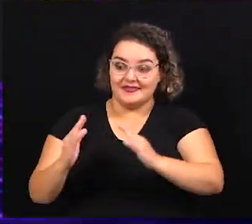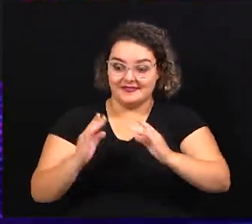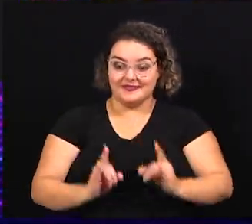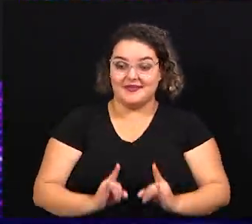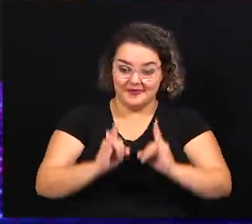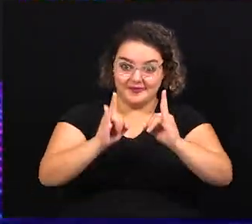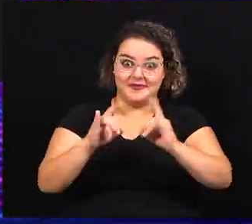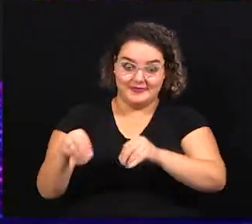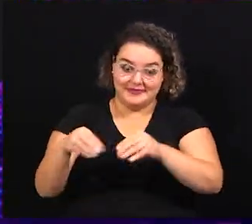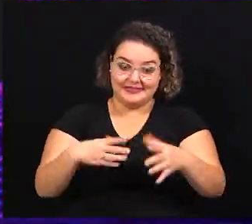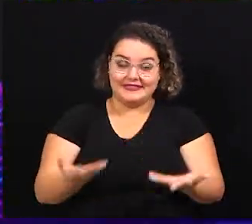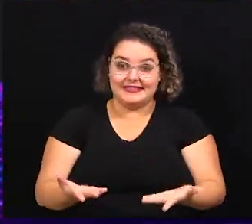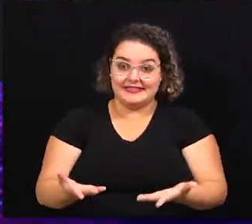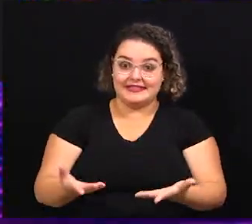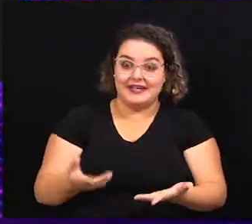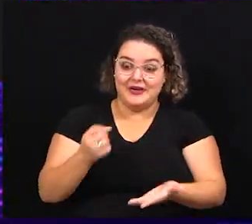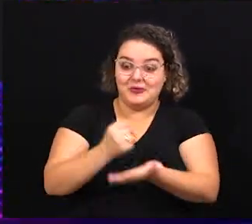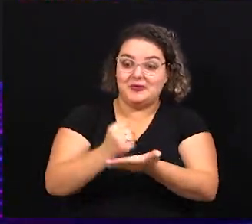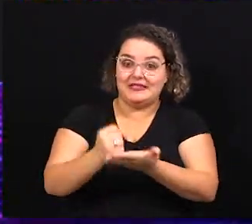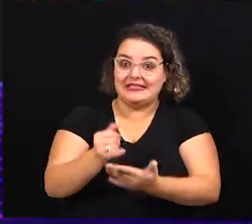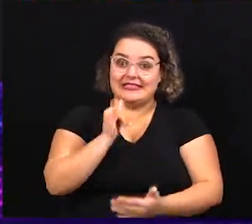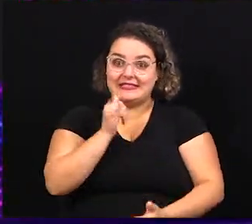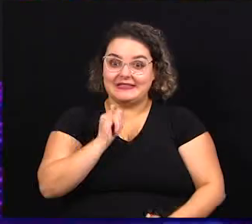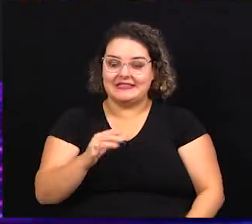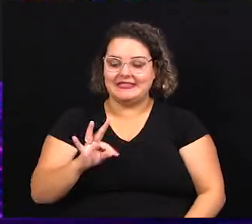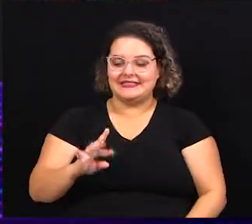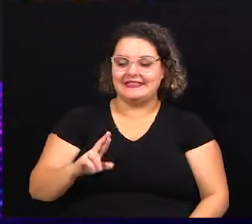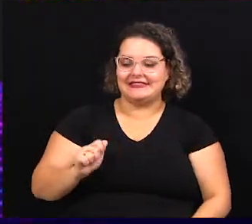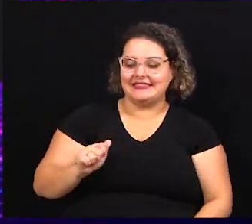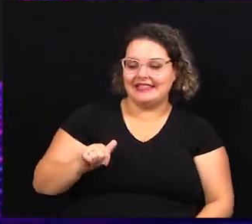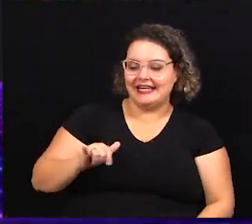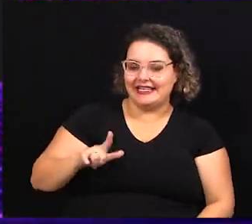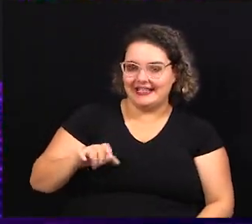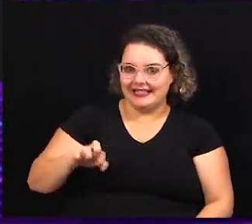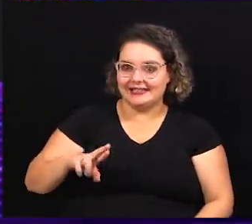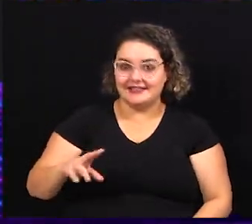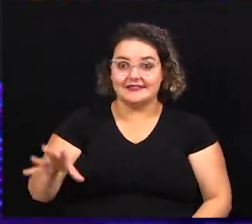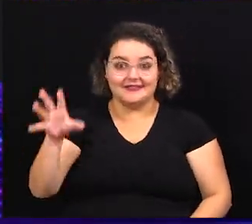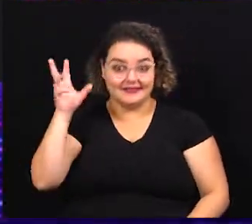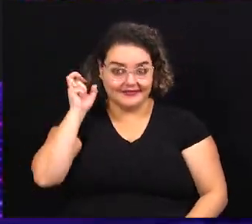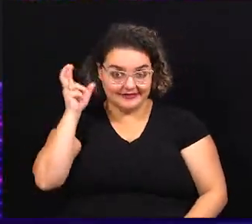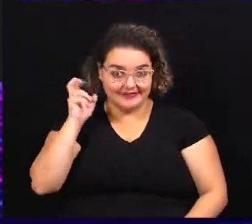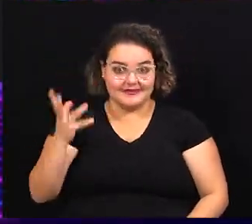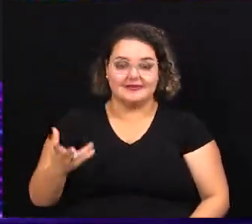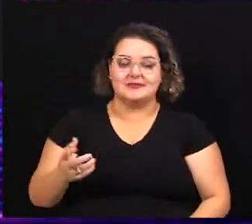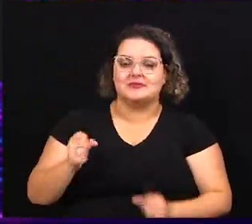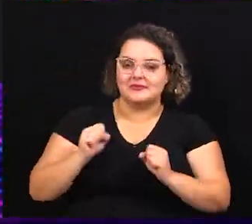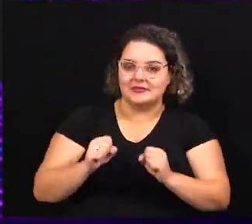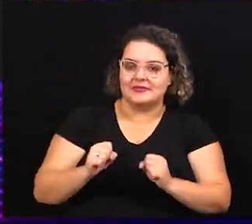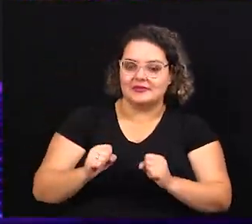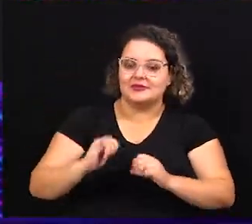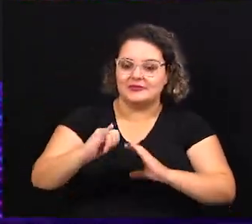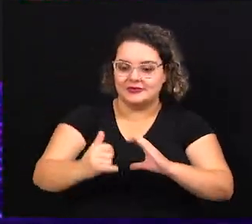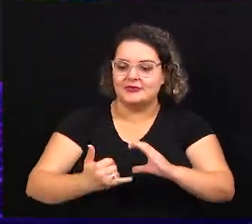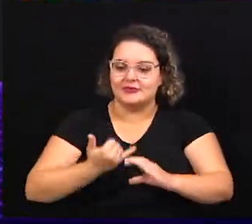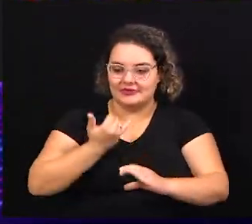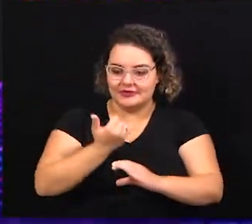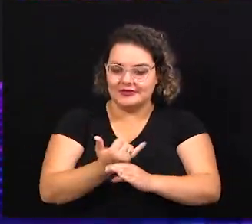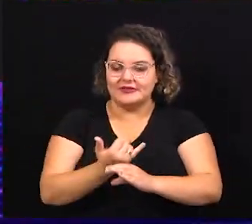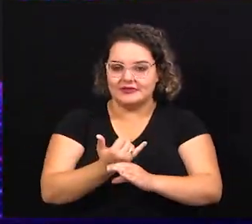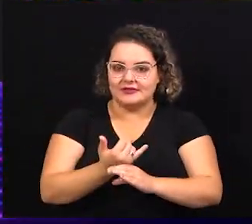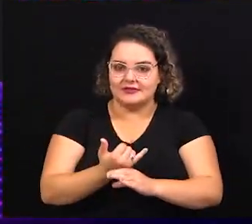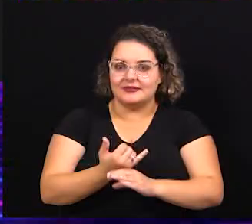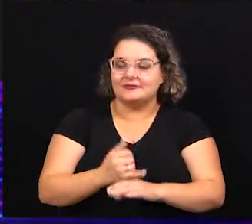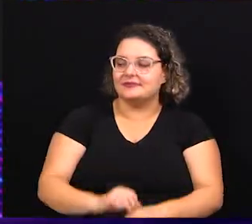que eu me mudei, eu estava lá contratando locutor para fazer o book trailer. Então, o pessoal que estiver escutando, pode procurar no meu canal no